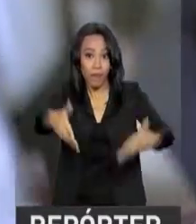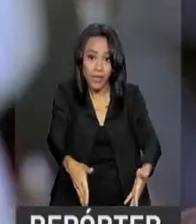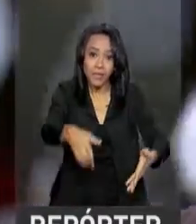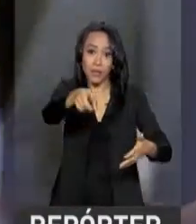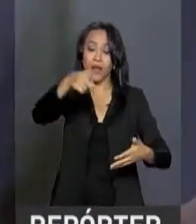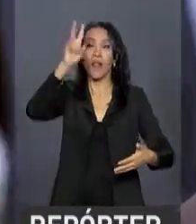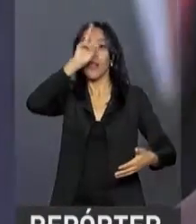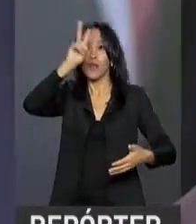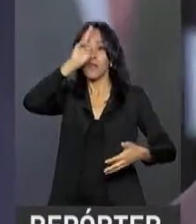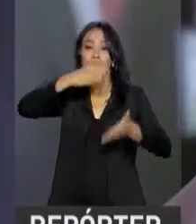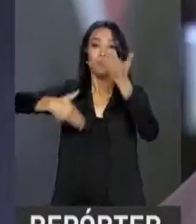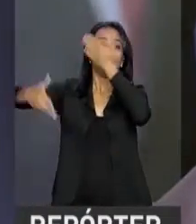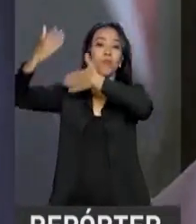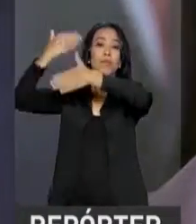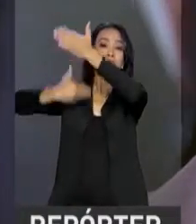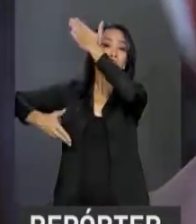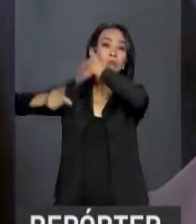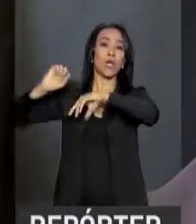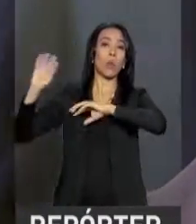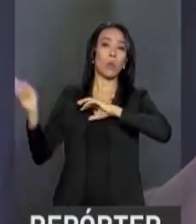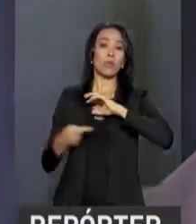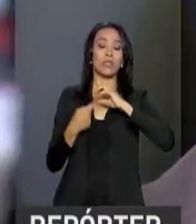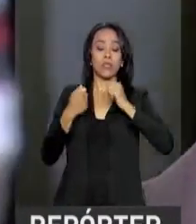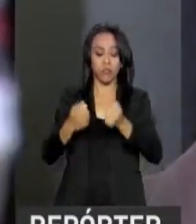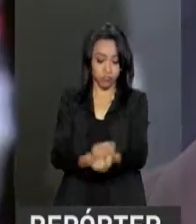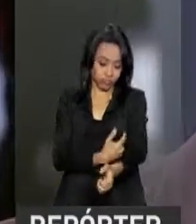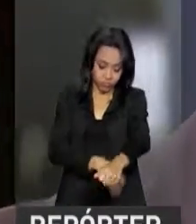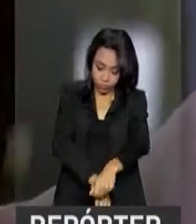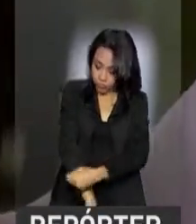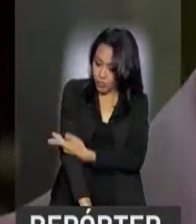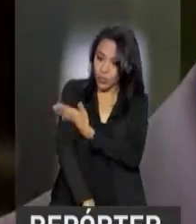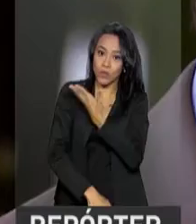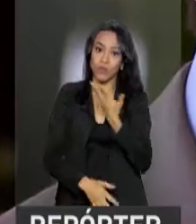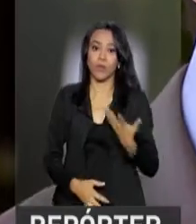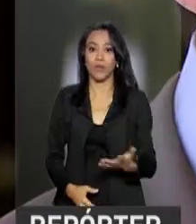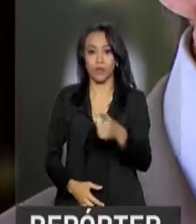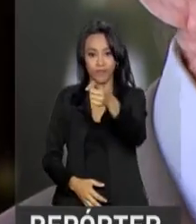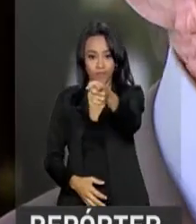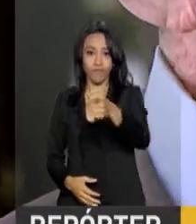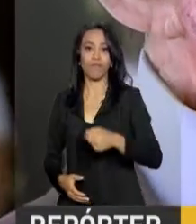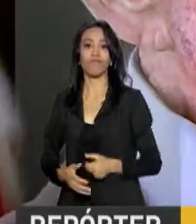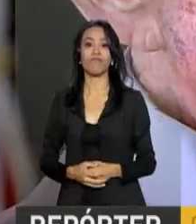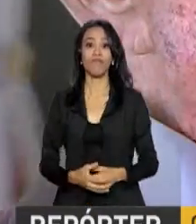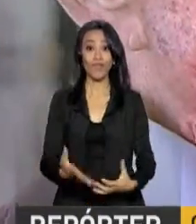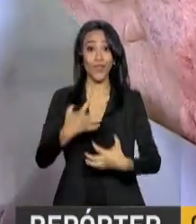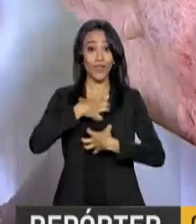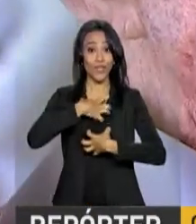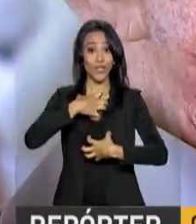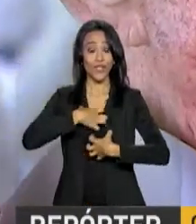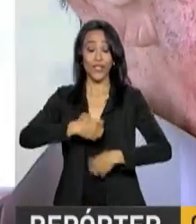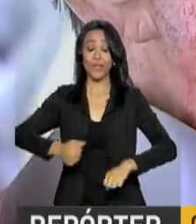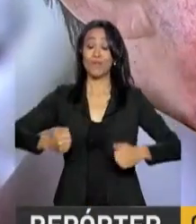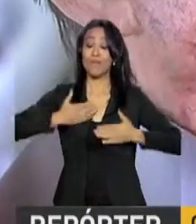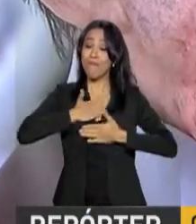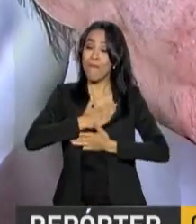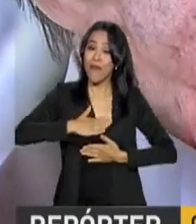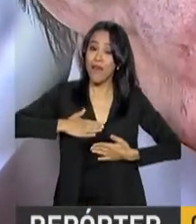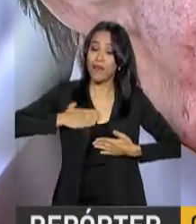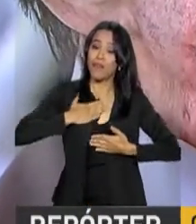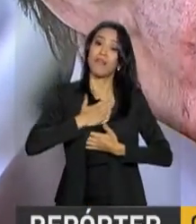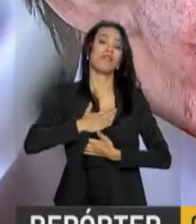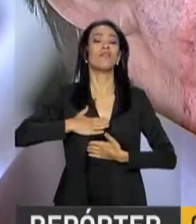reviver as memórias desse período histórico é emocionante. Eu senti um prazer imenso